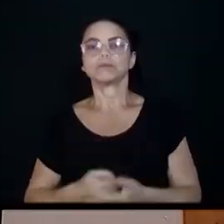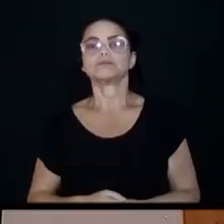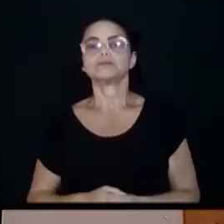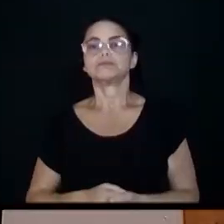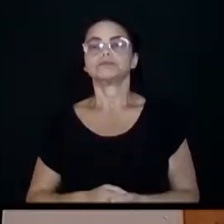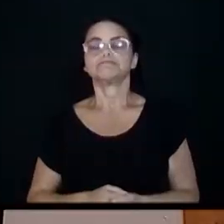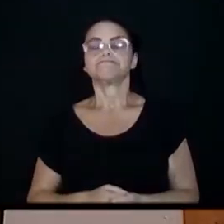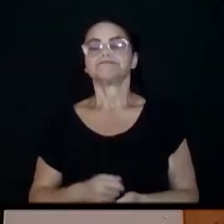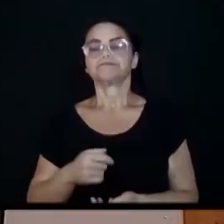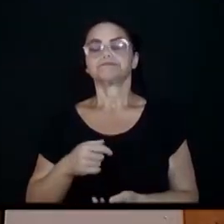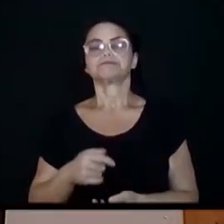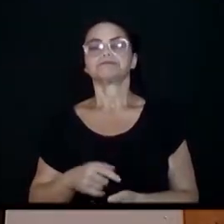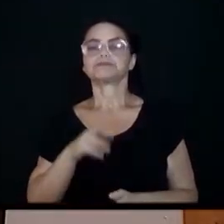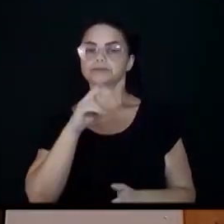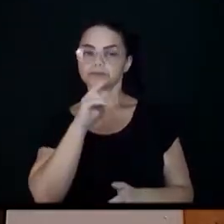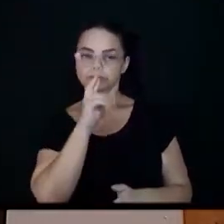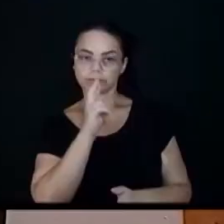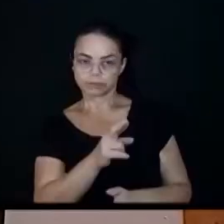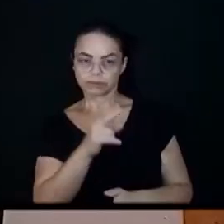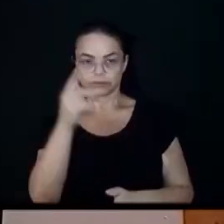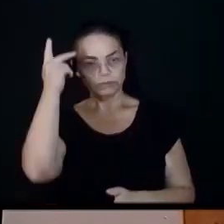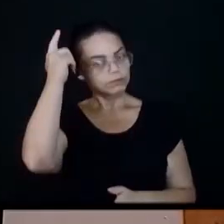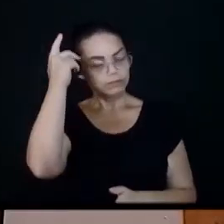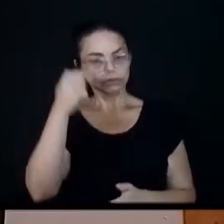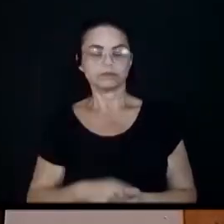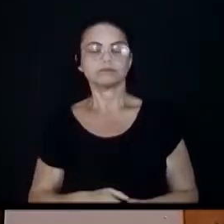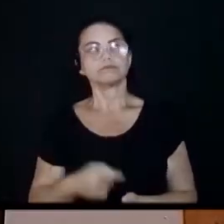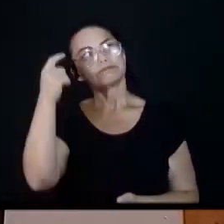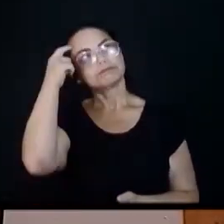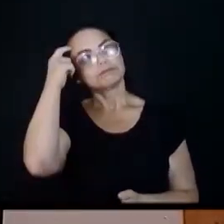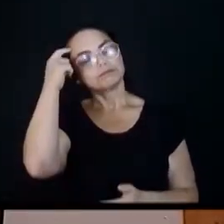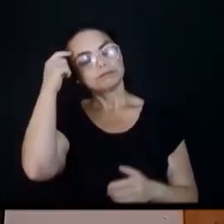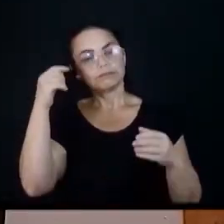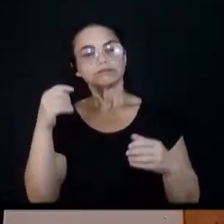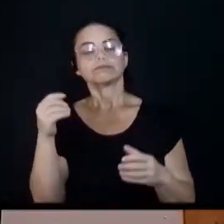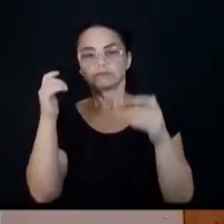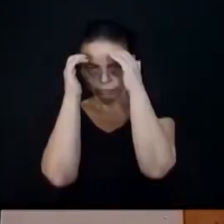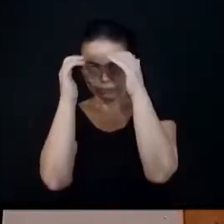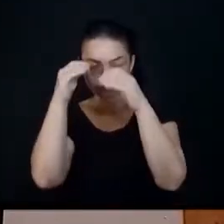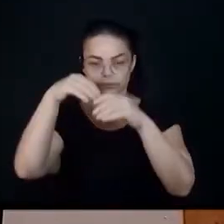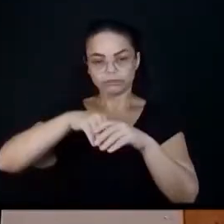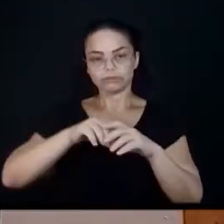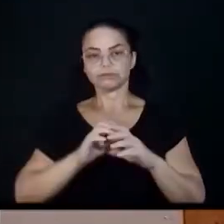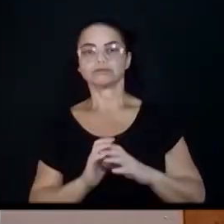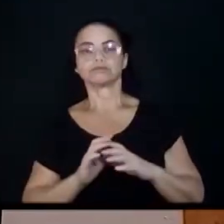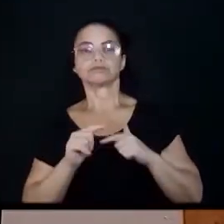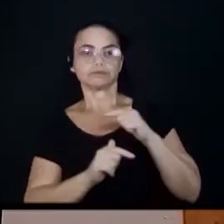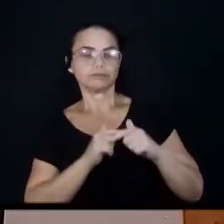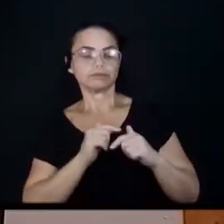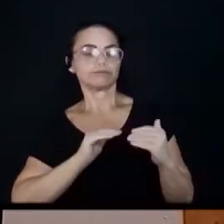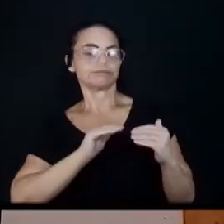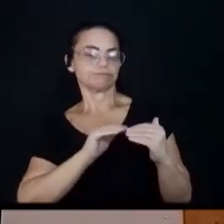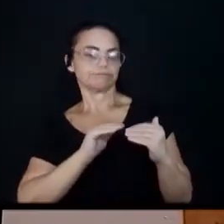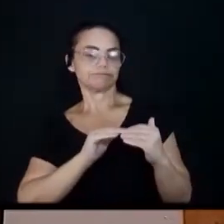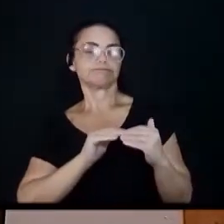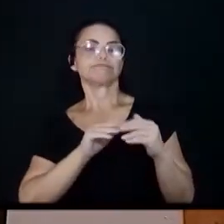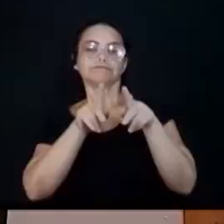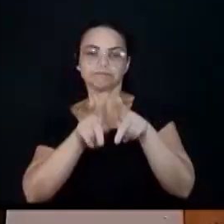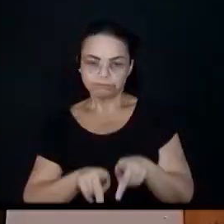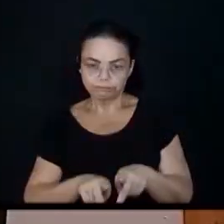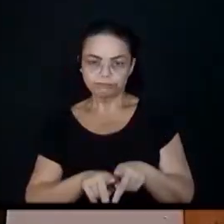Normalmente, essas atividades elas são pensadas dentro do grupo de trabalho conforme as necessidades da população, ou seja, do